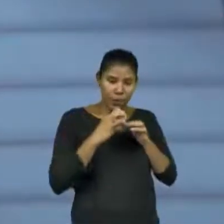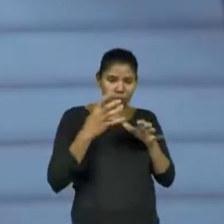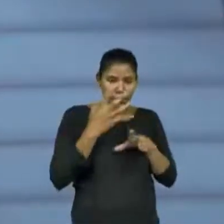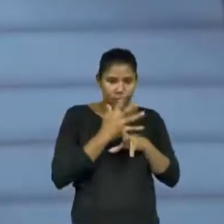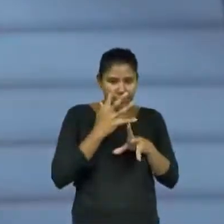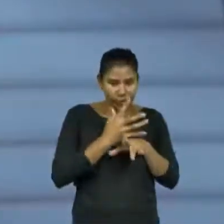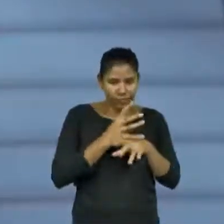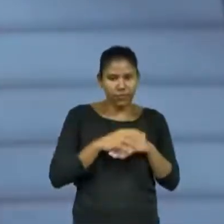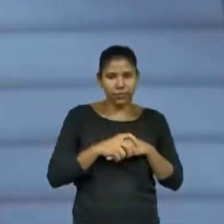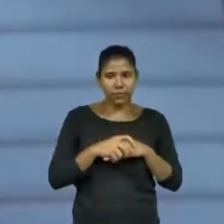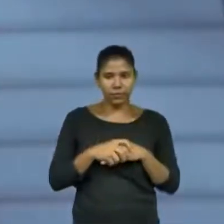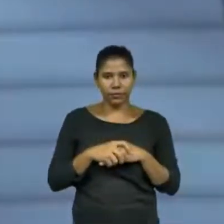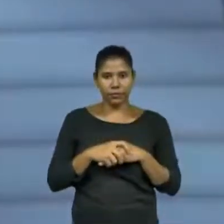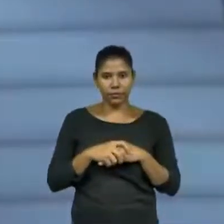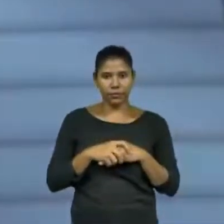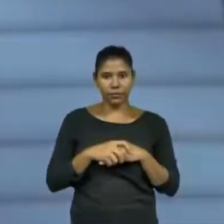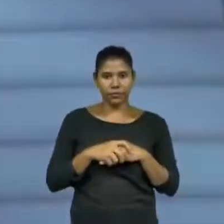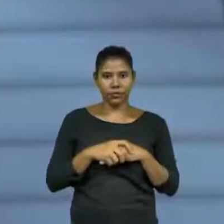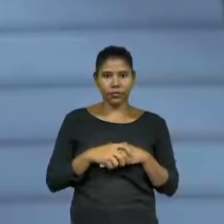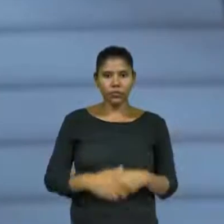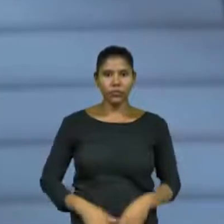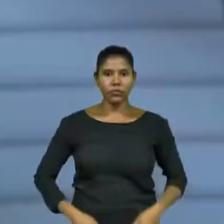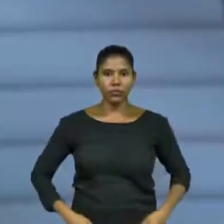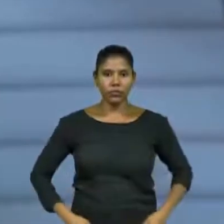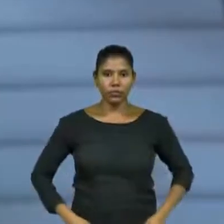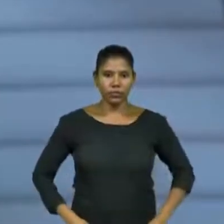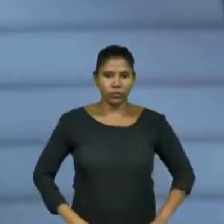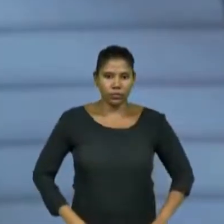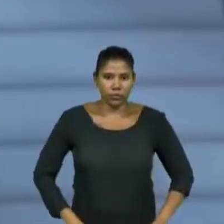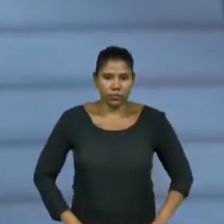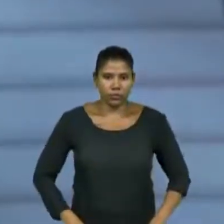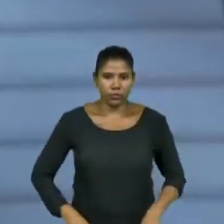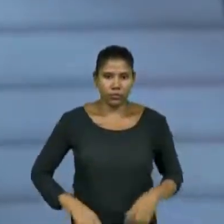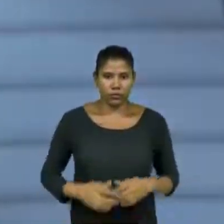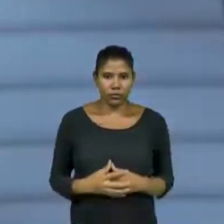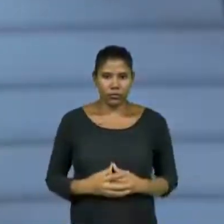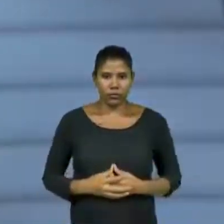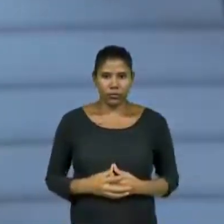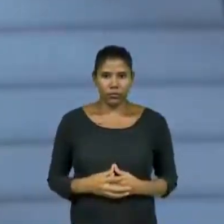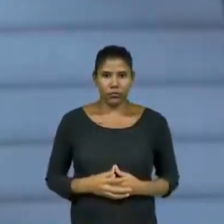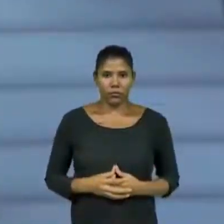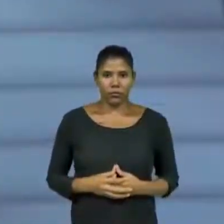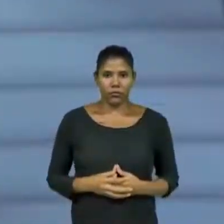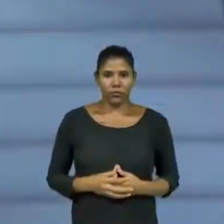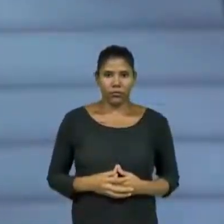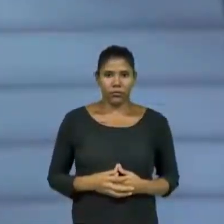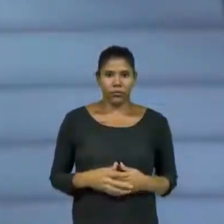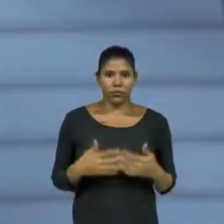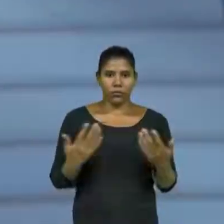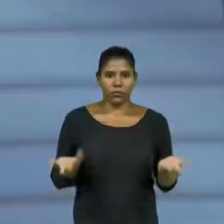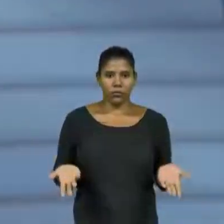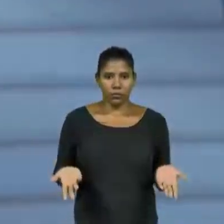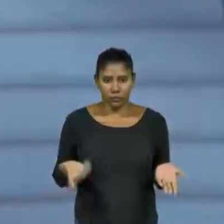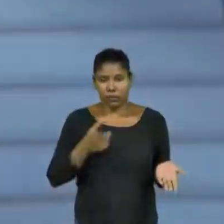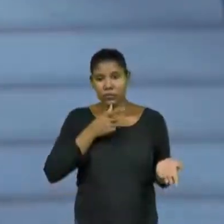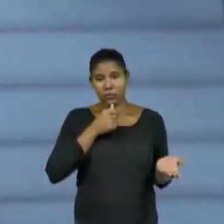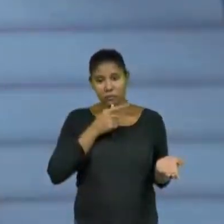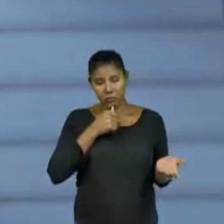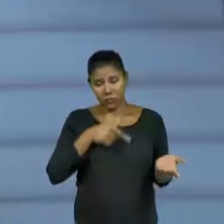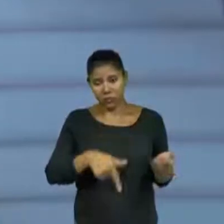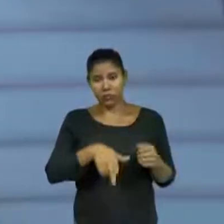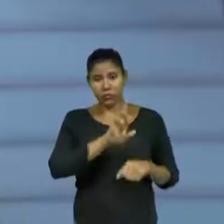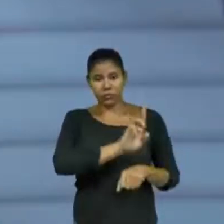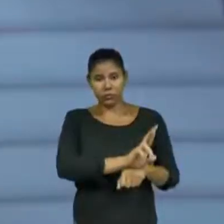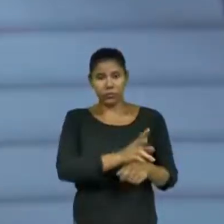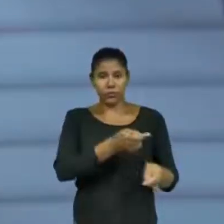próxima do consumo. Com isso, você libera a linha de transmissão da energia que vem de longe para outras finalidades. Além de liberar a água, como o Luiz falou, você